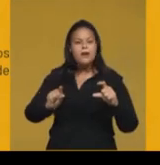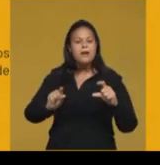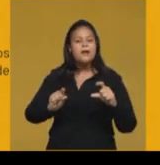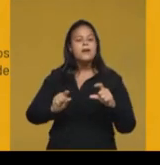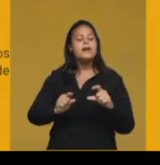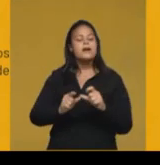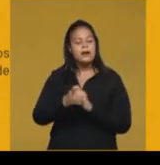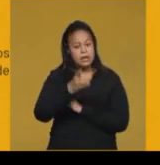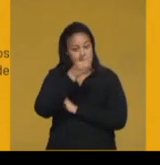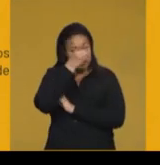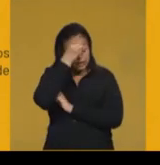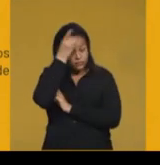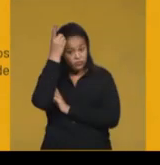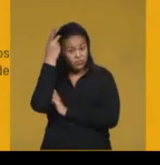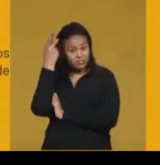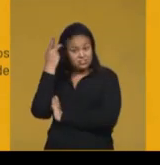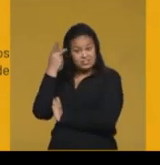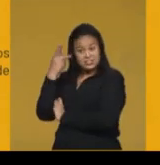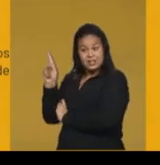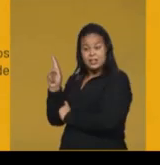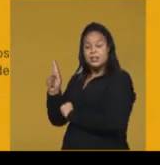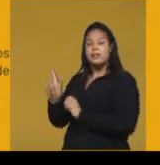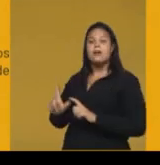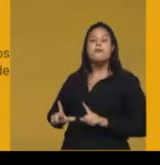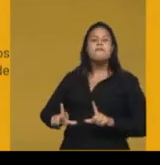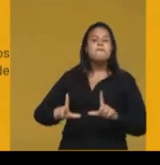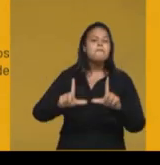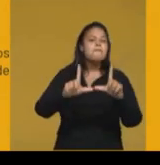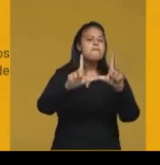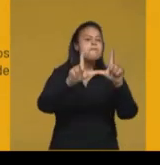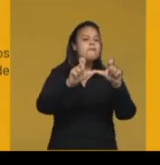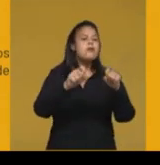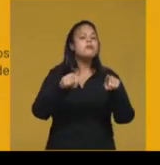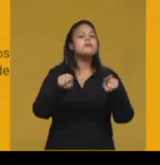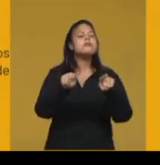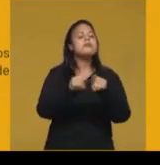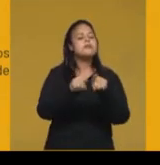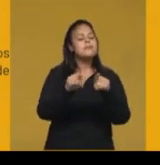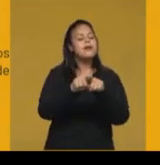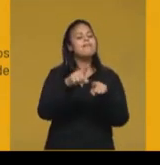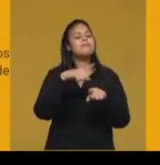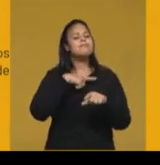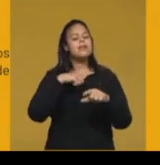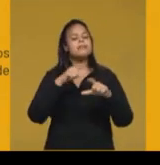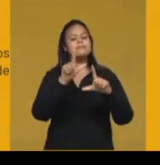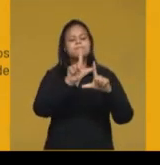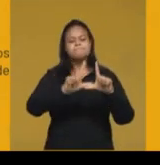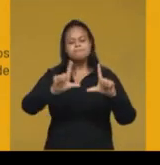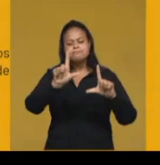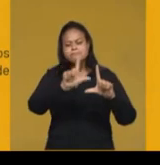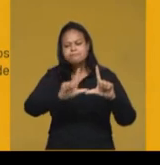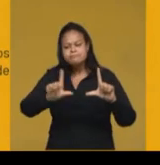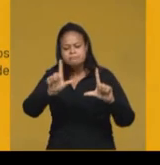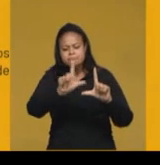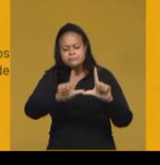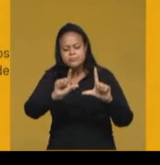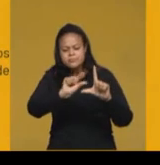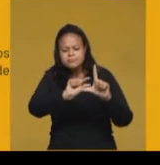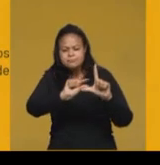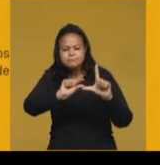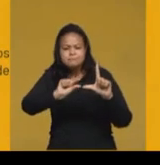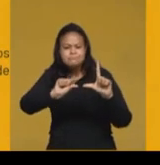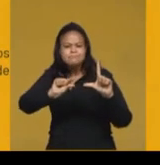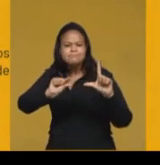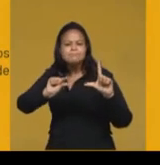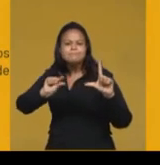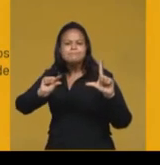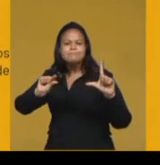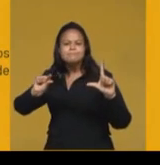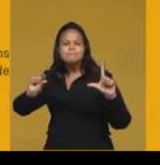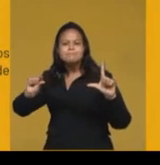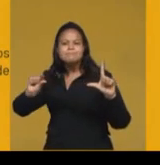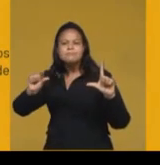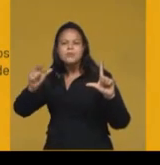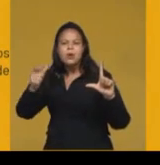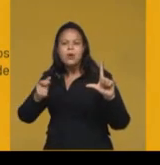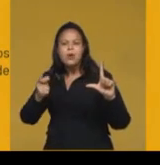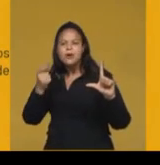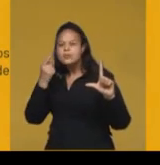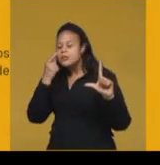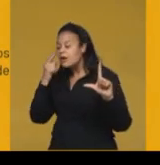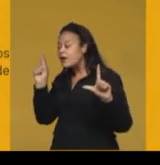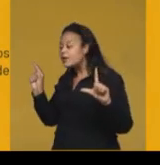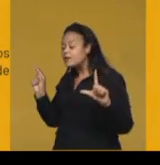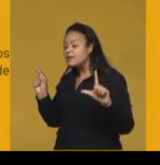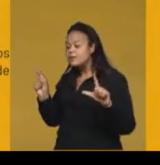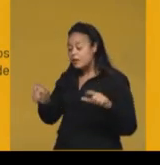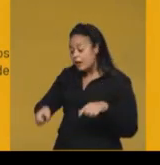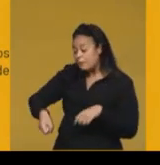da autora. Essa foto também vem com uma legenda para a gente se situar. Olha lá, baldes com água para